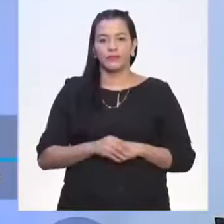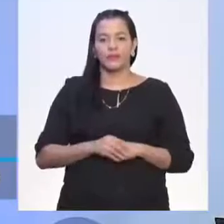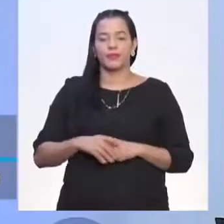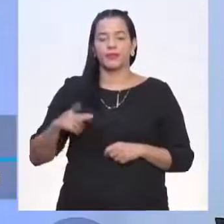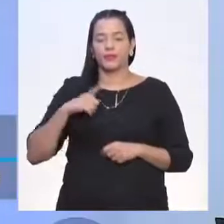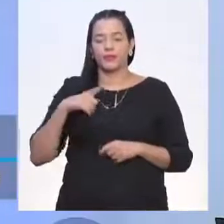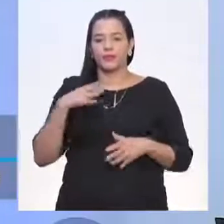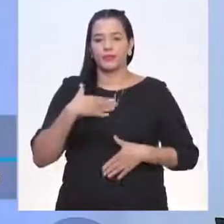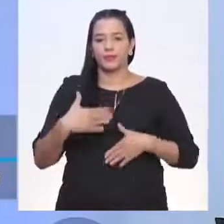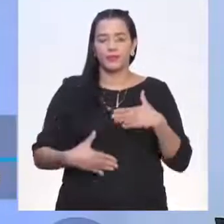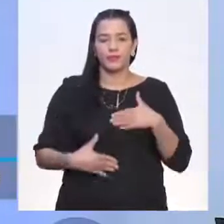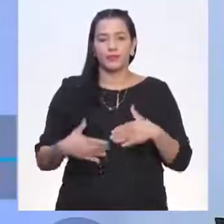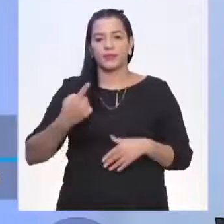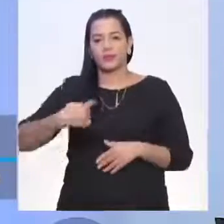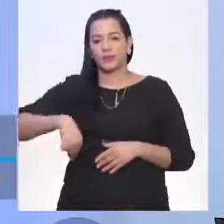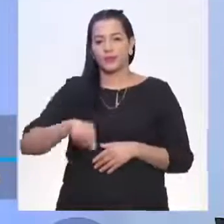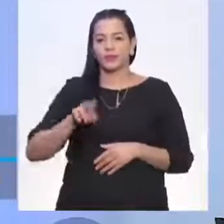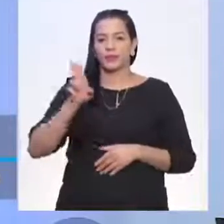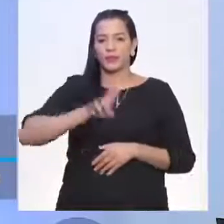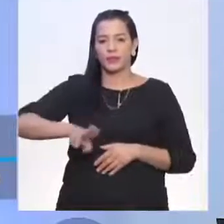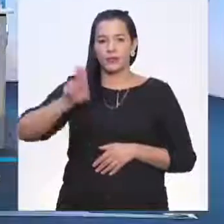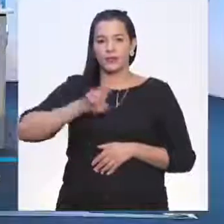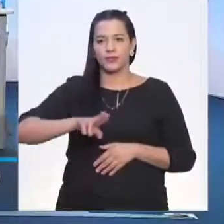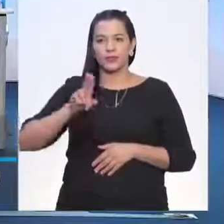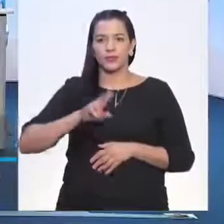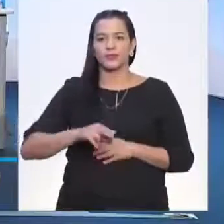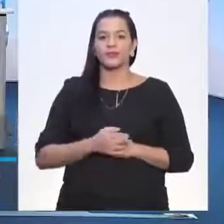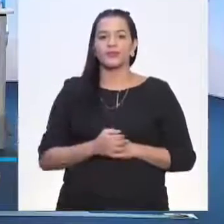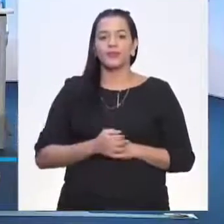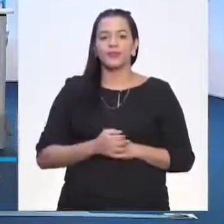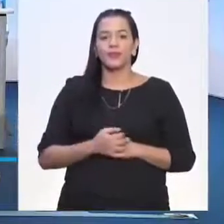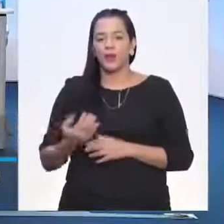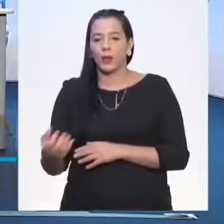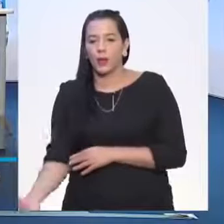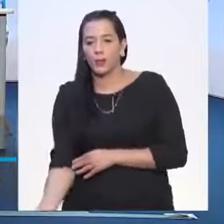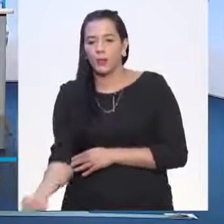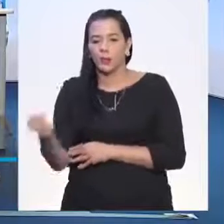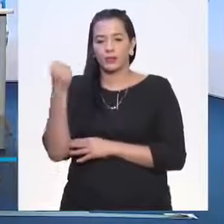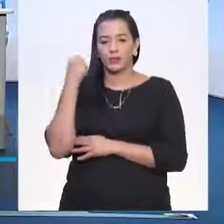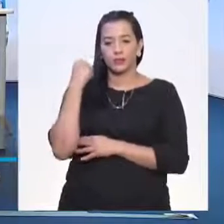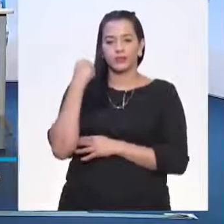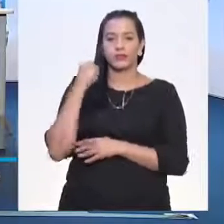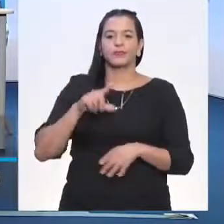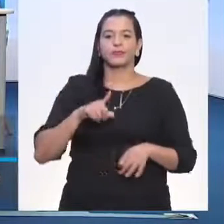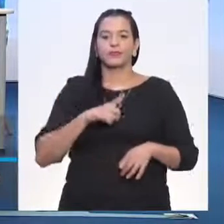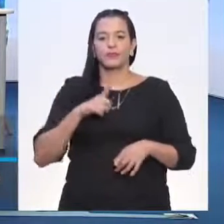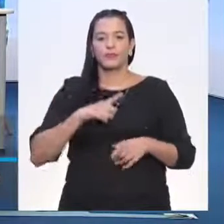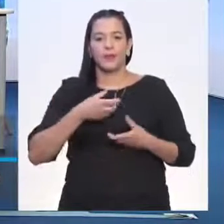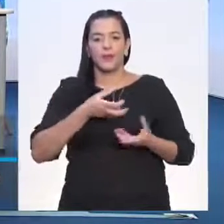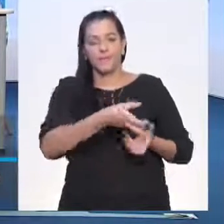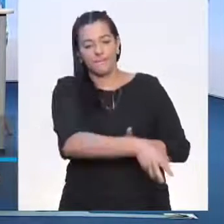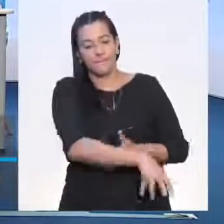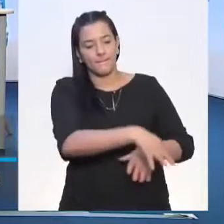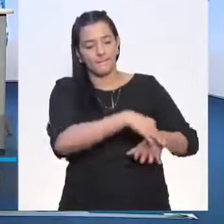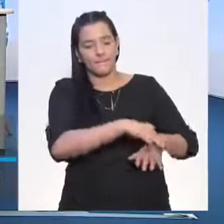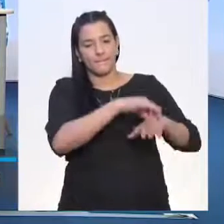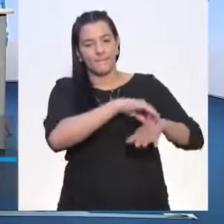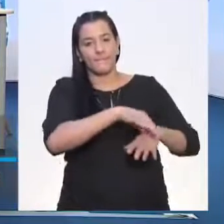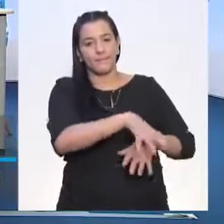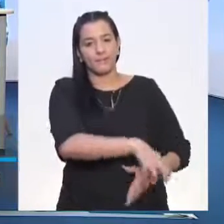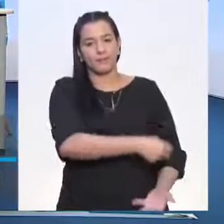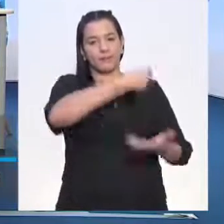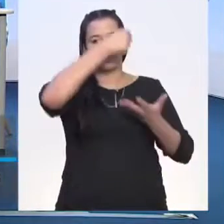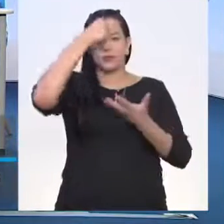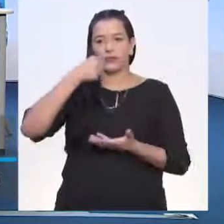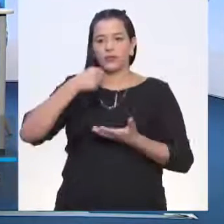físicas em que a gente usa o nosso corpo como alavanca. Claro que eu vou precisar do professor Joel. Pode servir para pegar carne ou também para